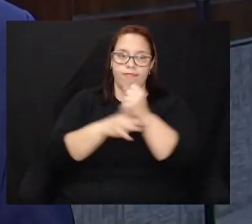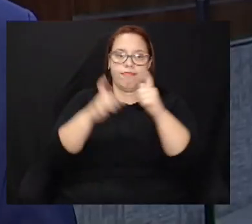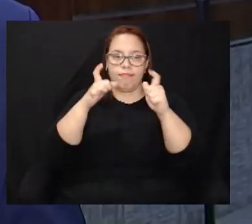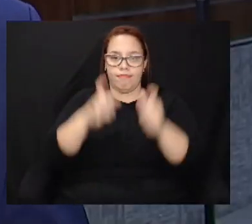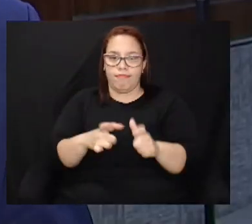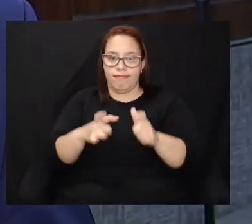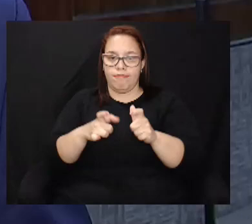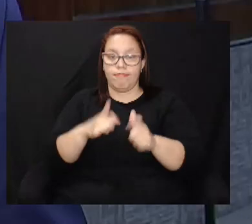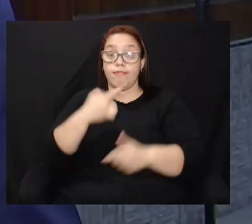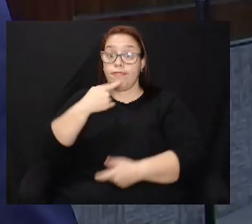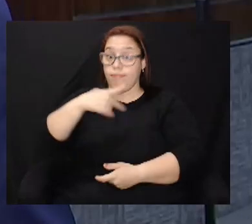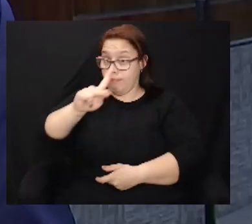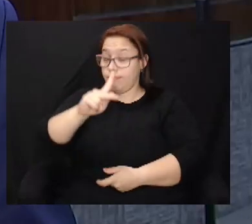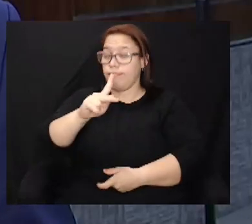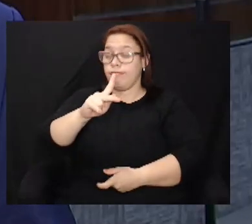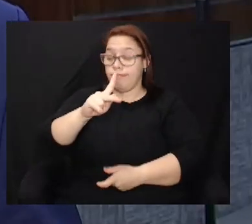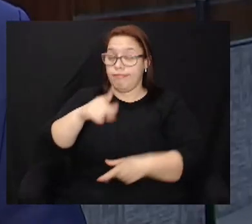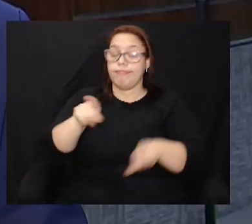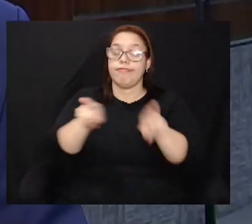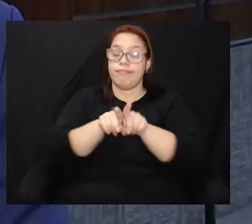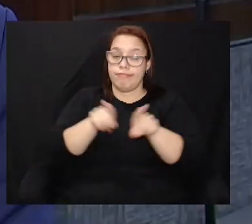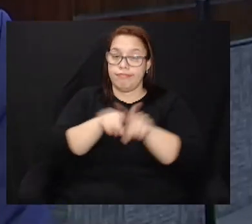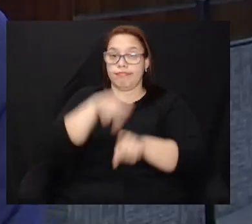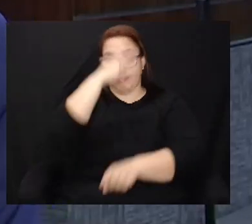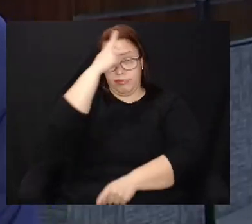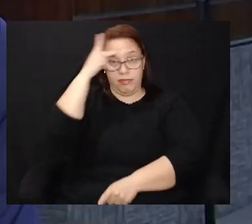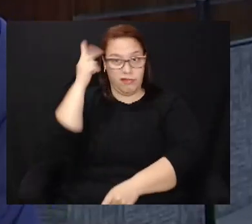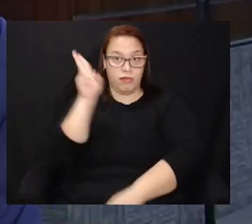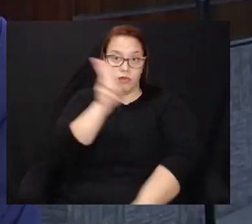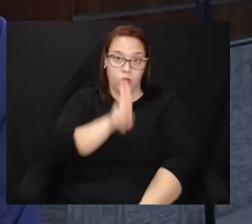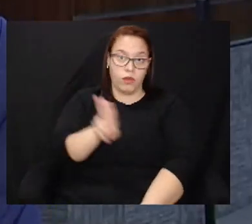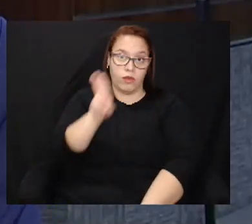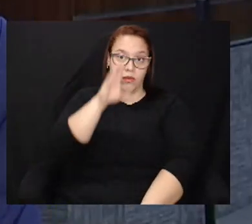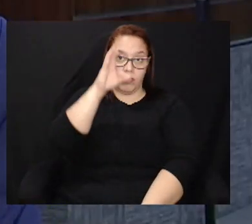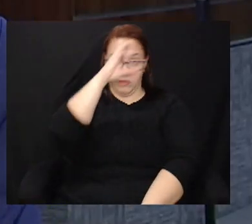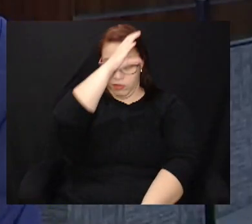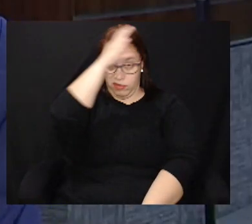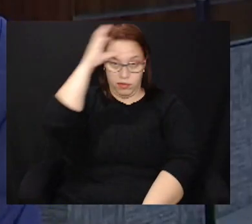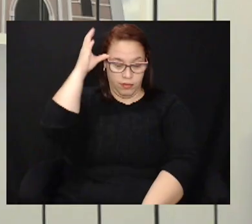para ele e também para as pessoas que vão usar, que é os clientes.